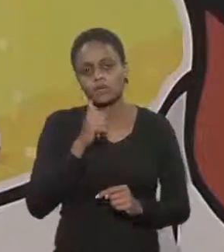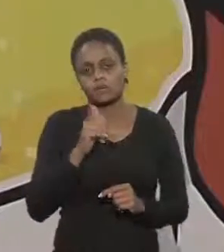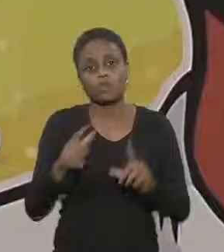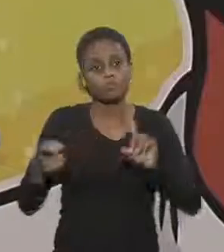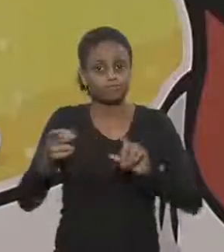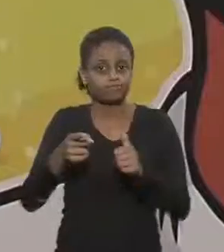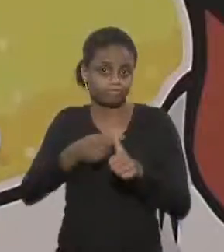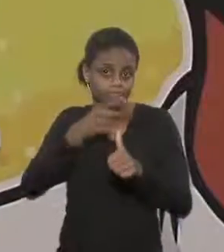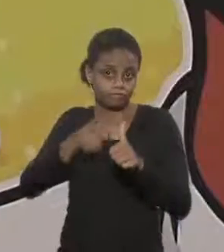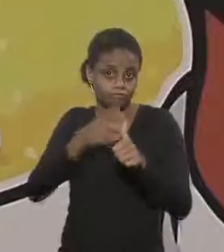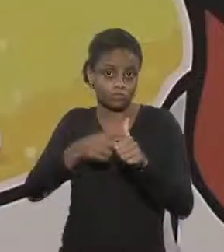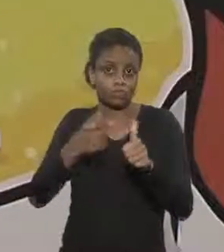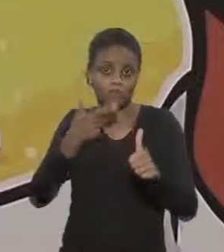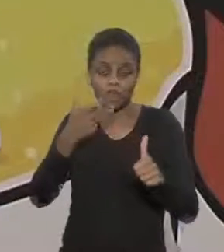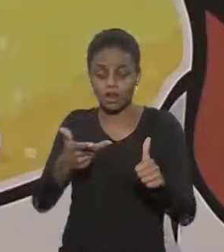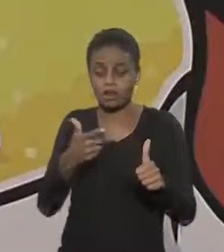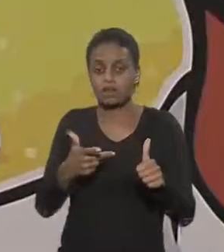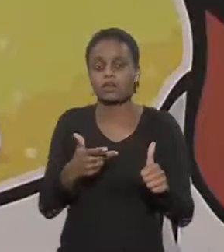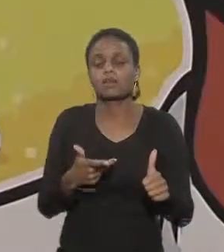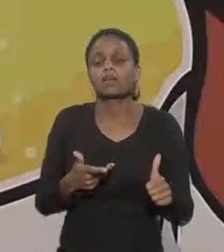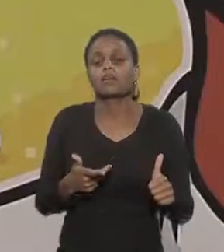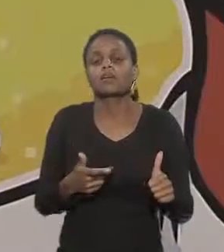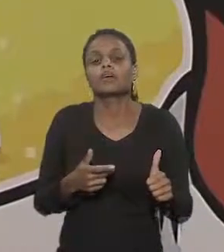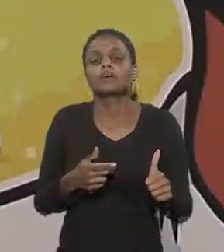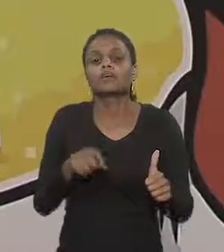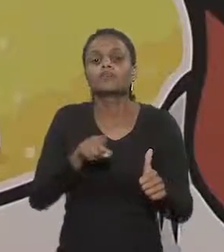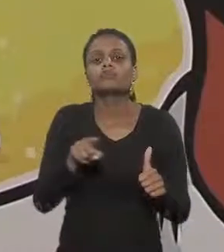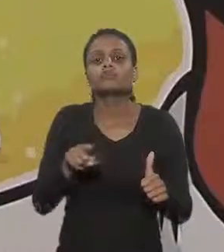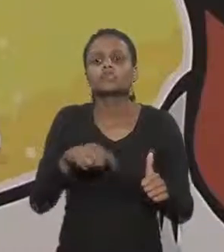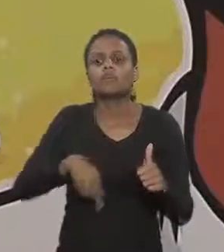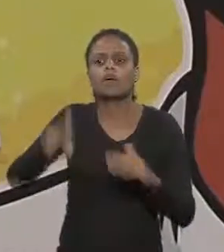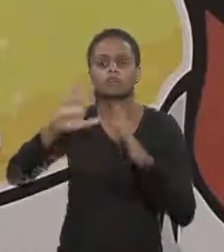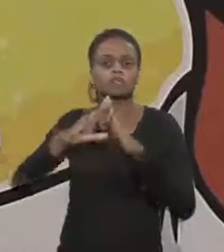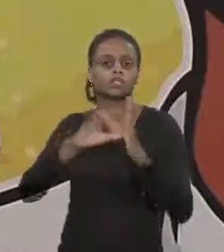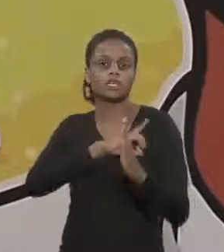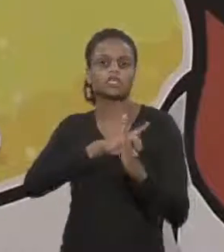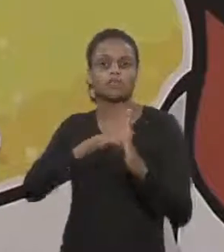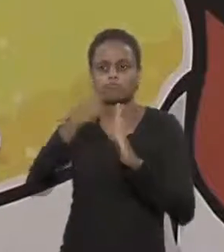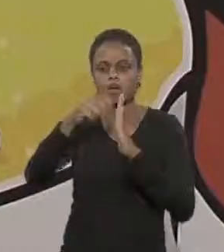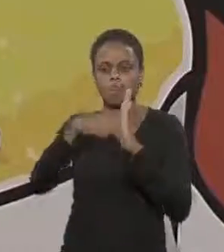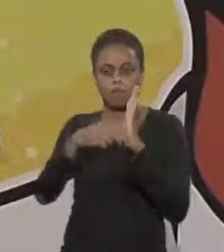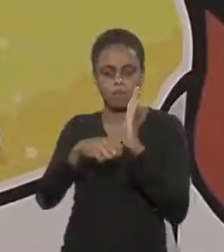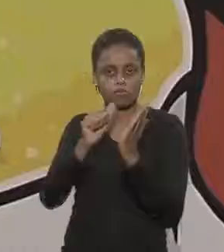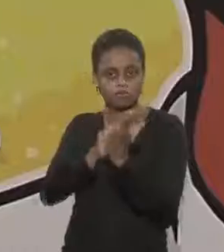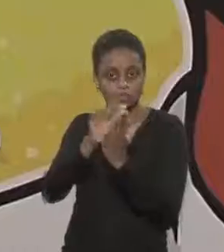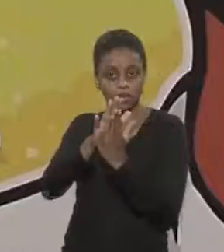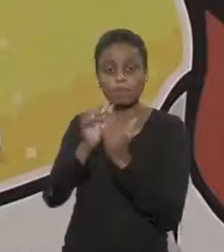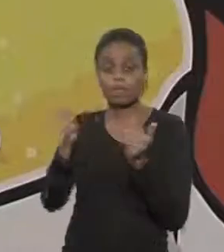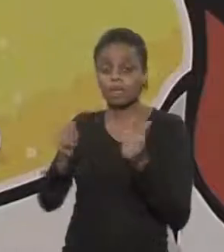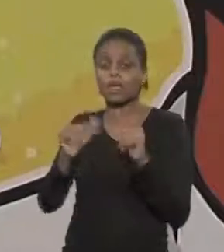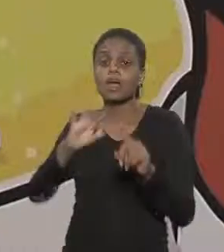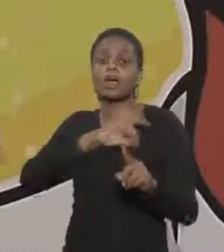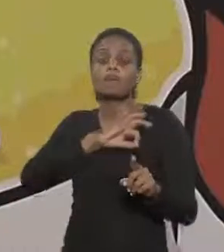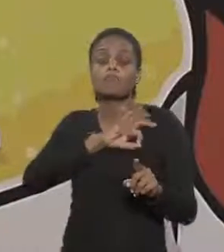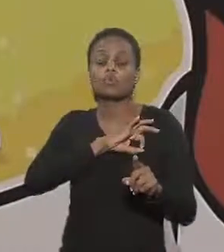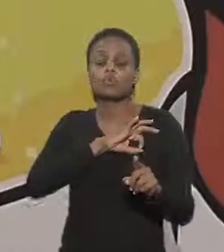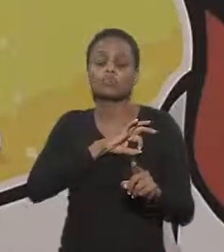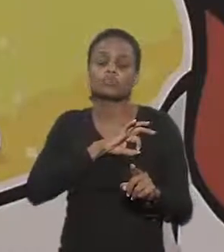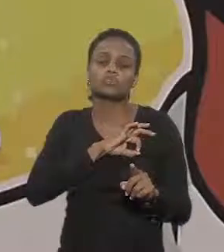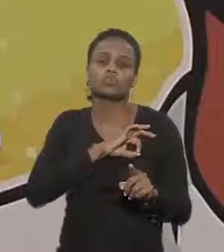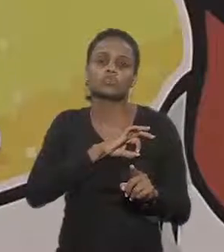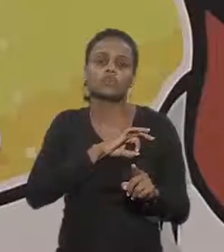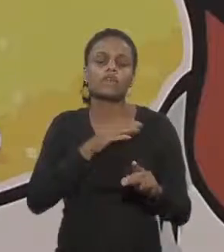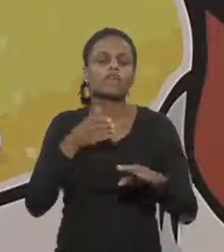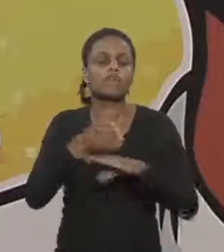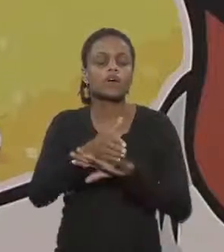mulher, né? Então, em primeiro lugar, eu quero te dizer o seguinte, quando você faz o registro, a intervenção